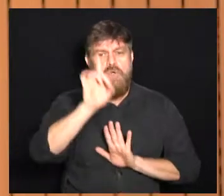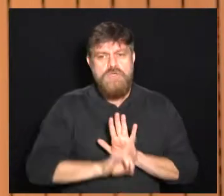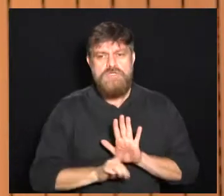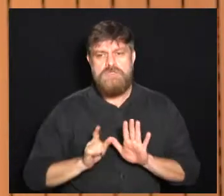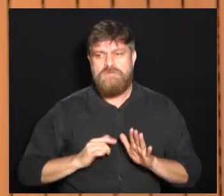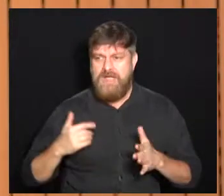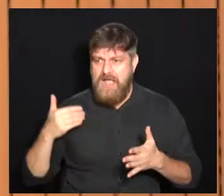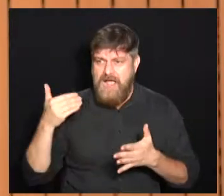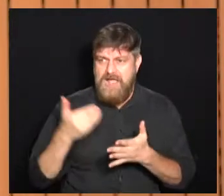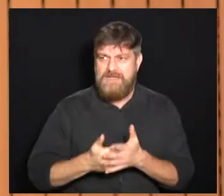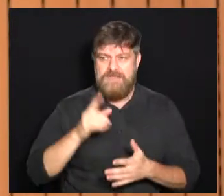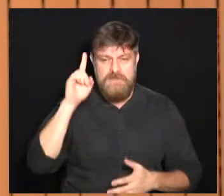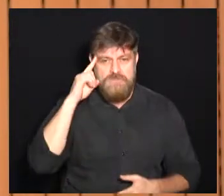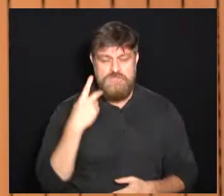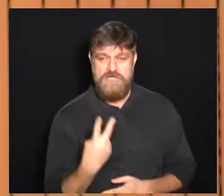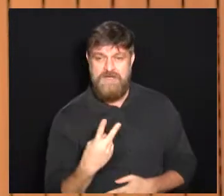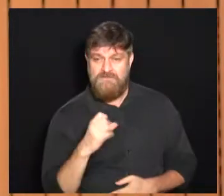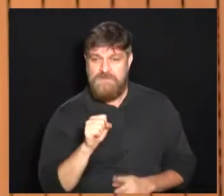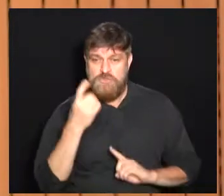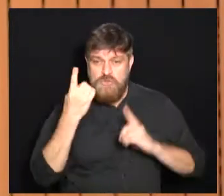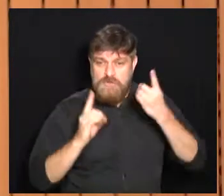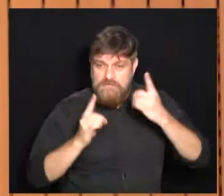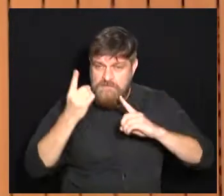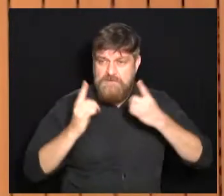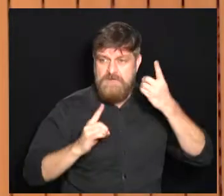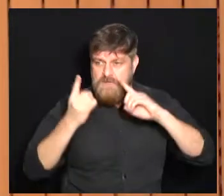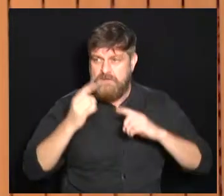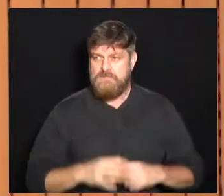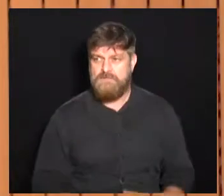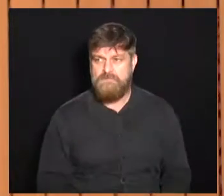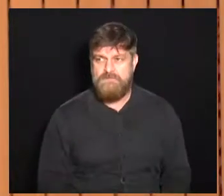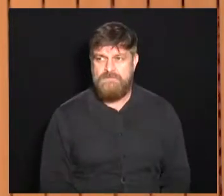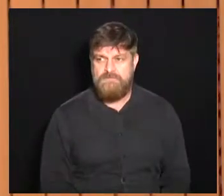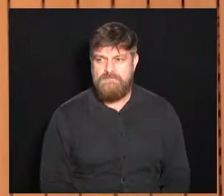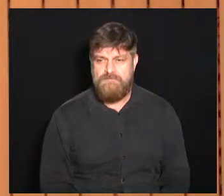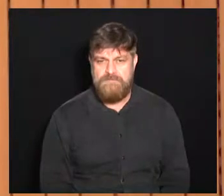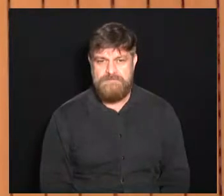até 28 de fevereiro. Ok?